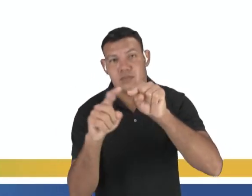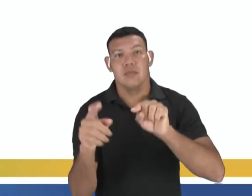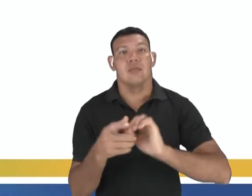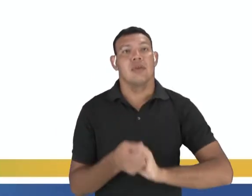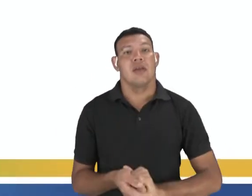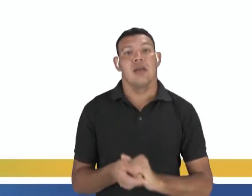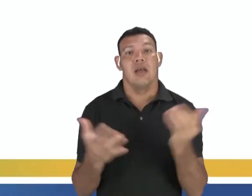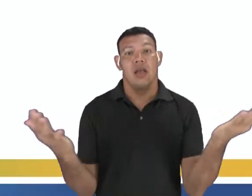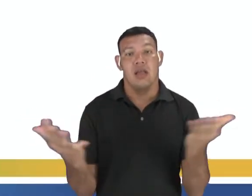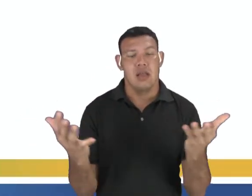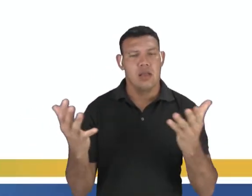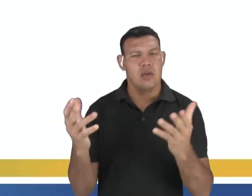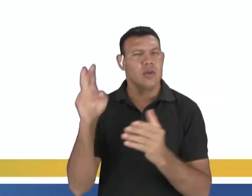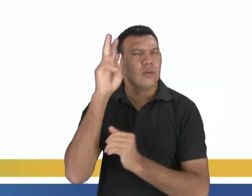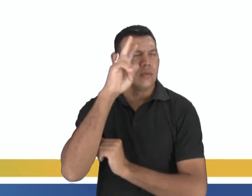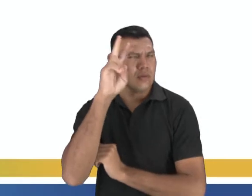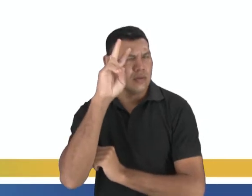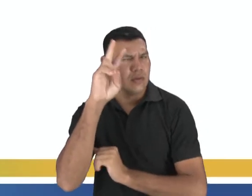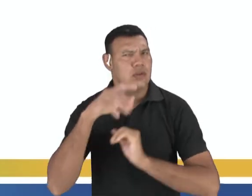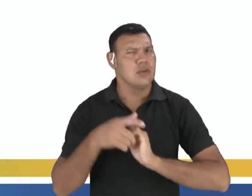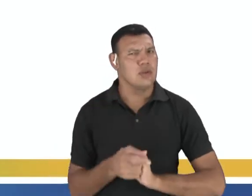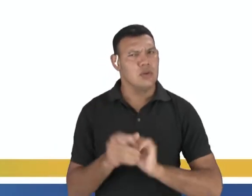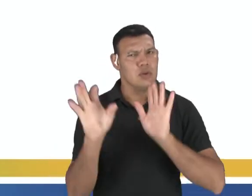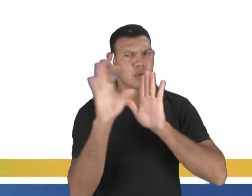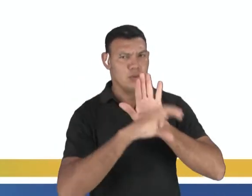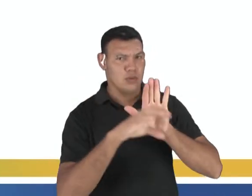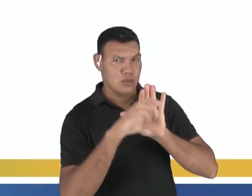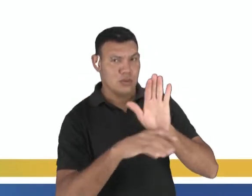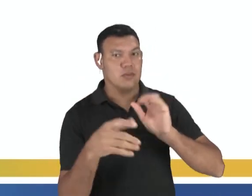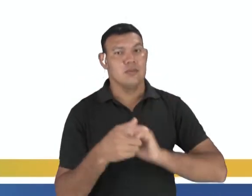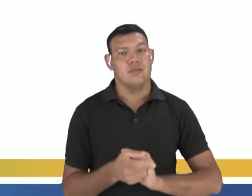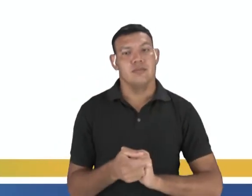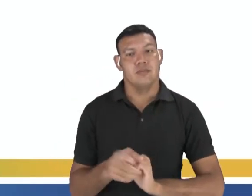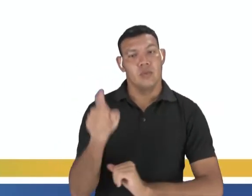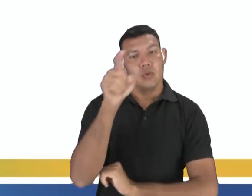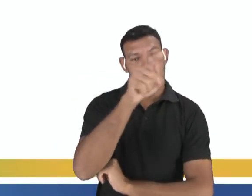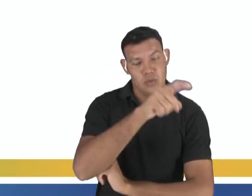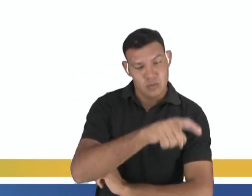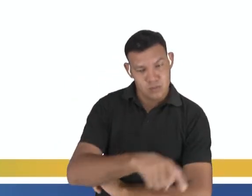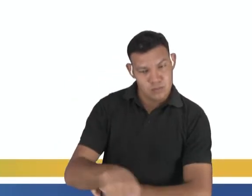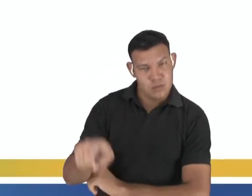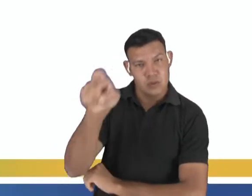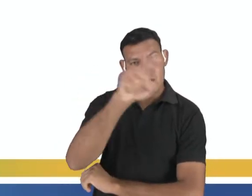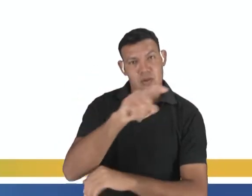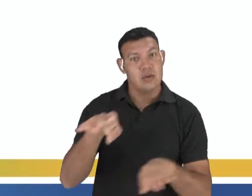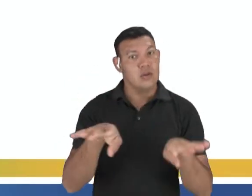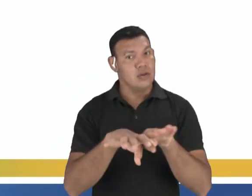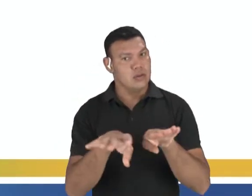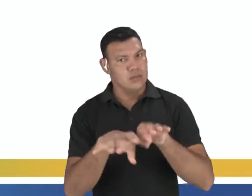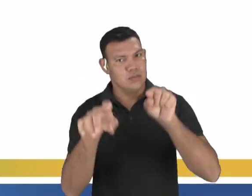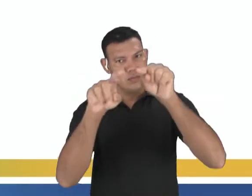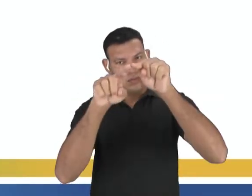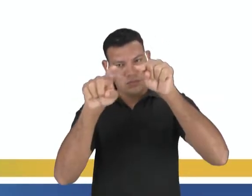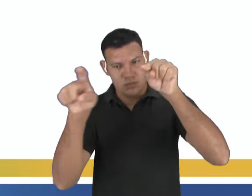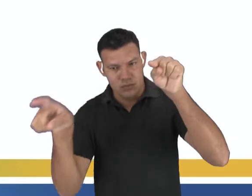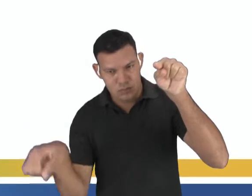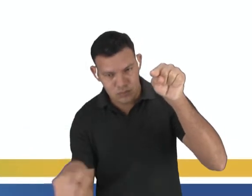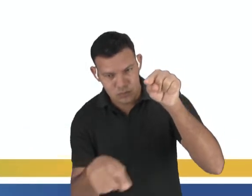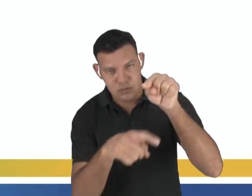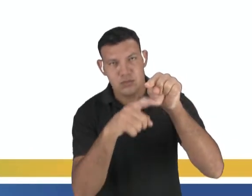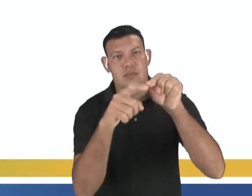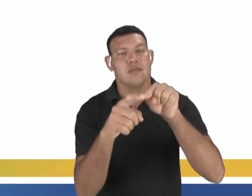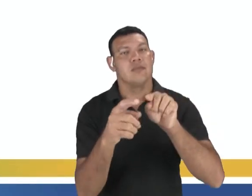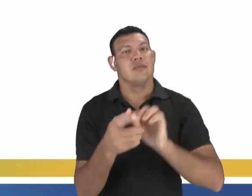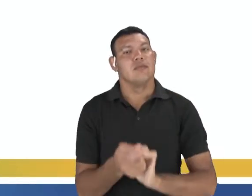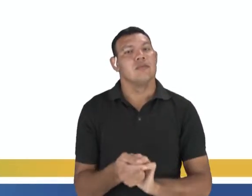Vamos relembrar os conceitos de círculo e circunferência. Círculo e circunferência